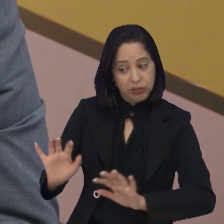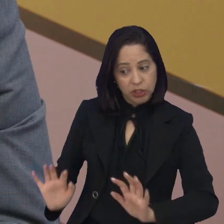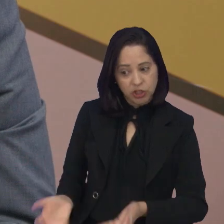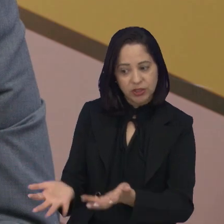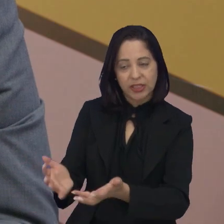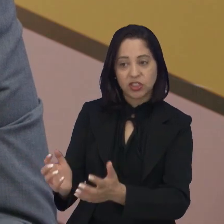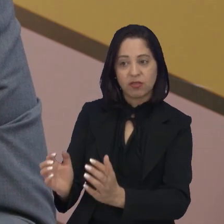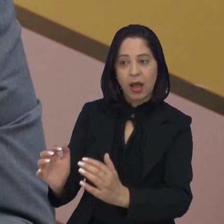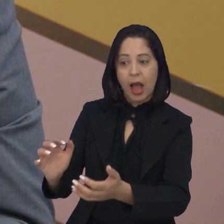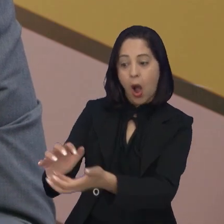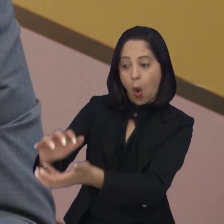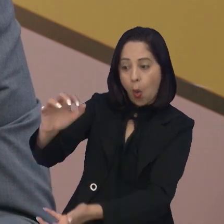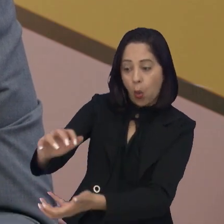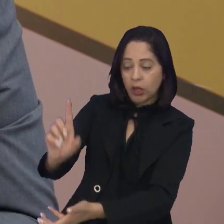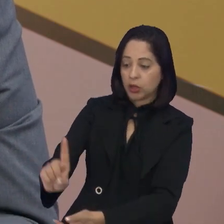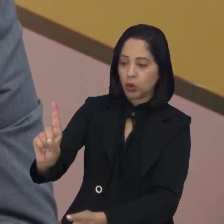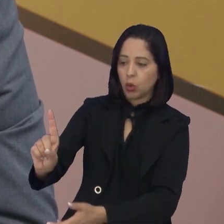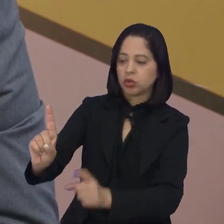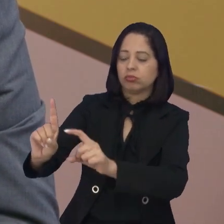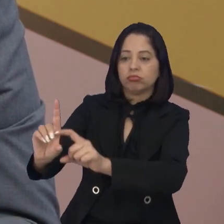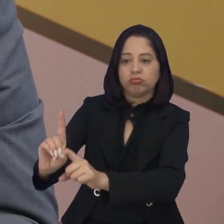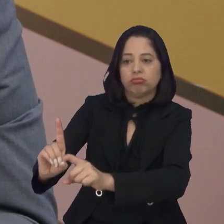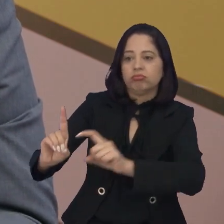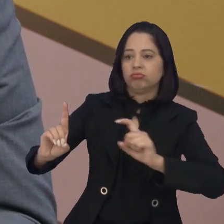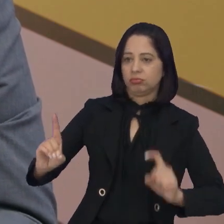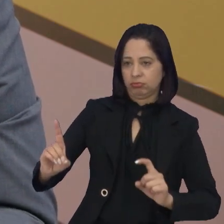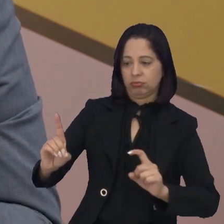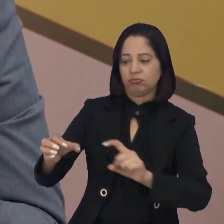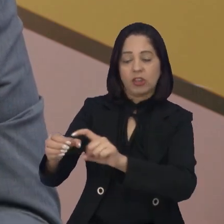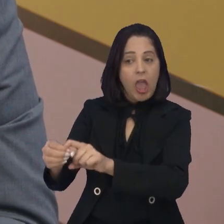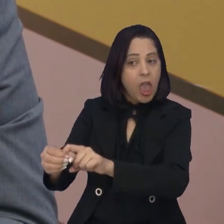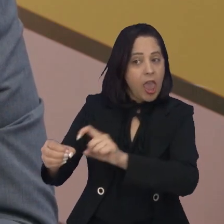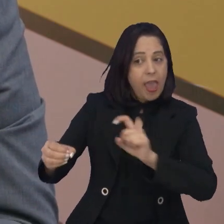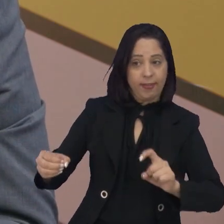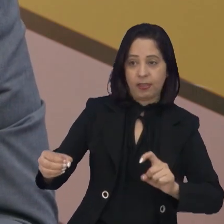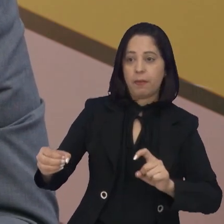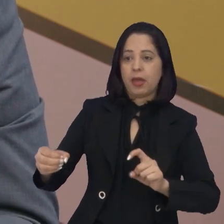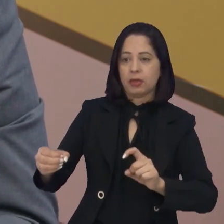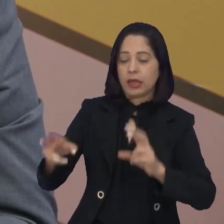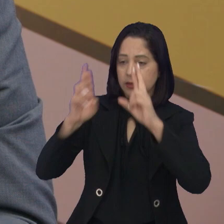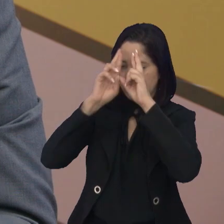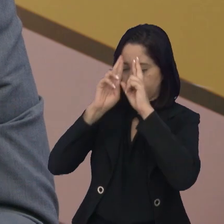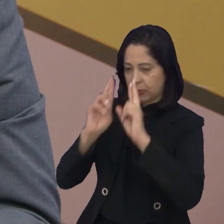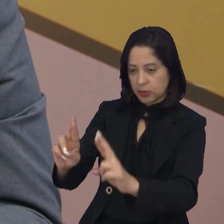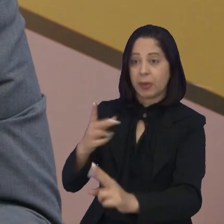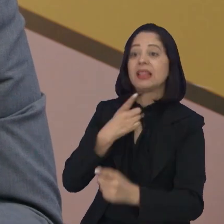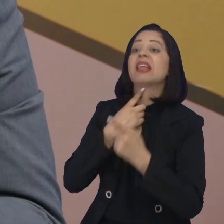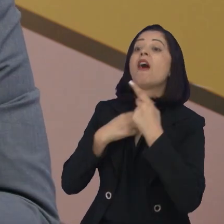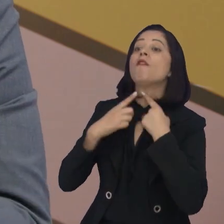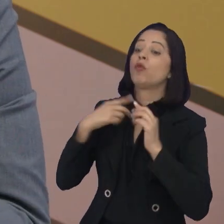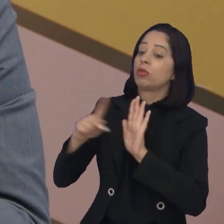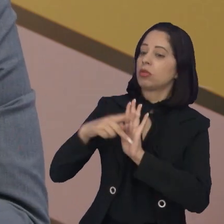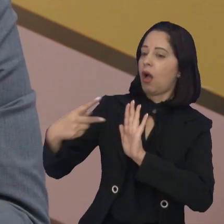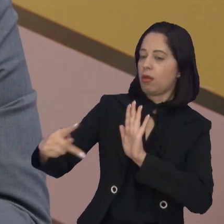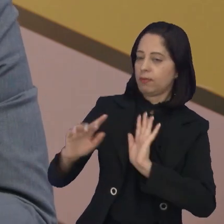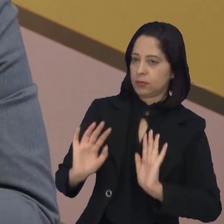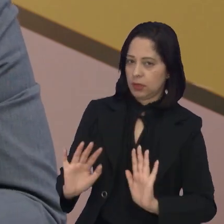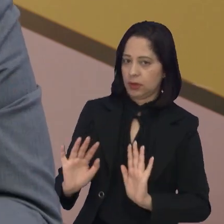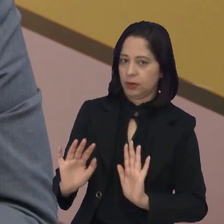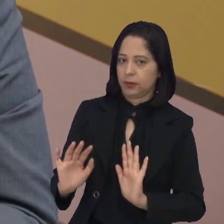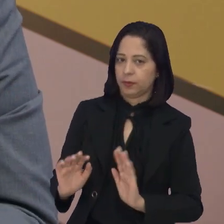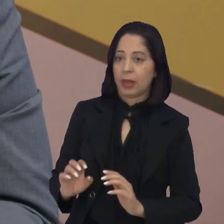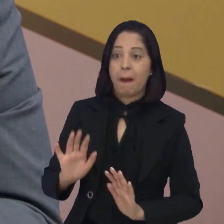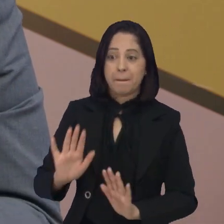idoso. Então, sempre respeitar a vontade dele, sempre respeitar os desejos que esse idoso tem. Então, esse ponto de não